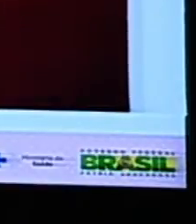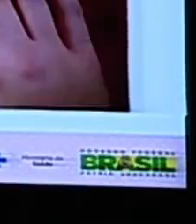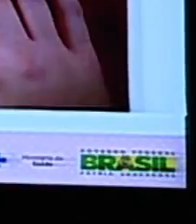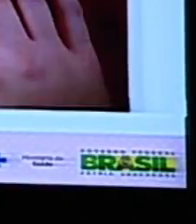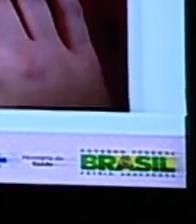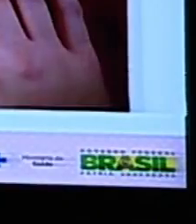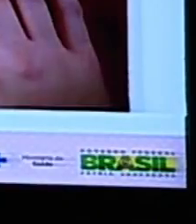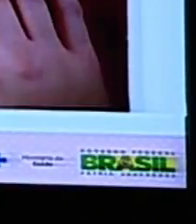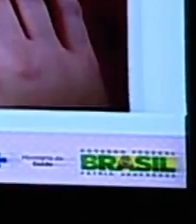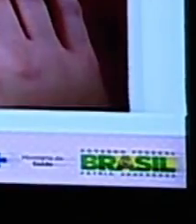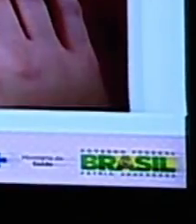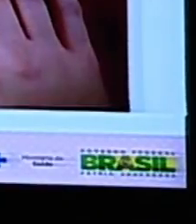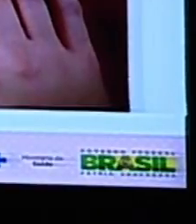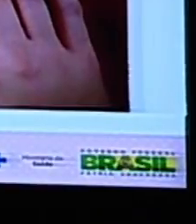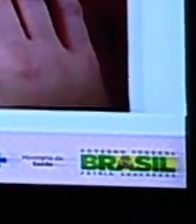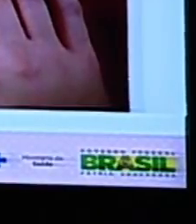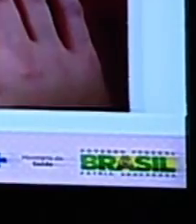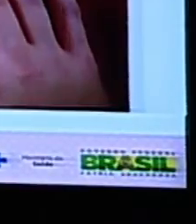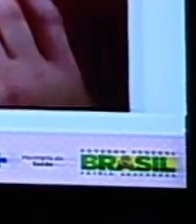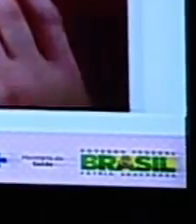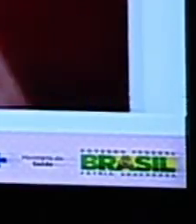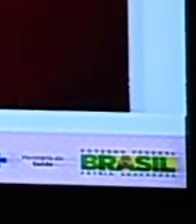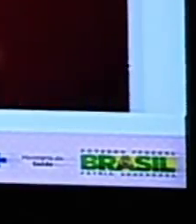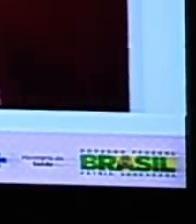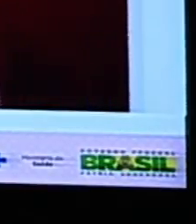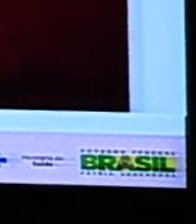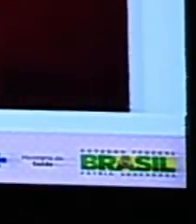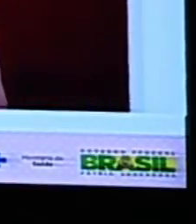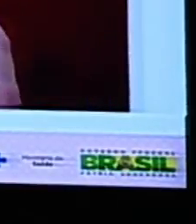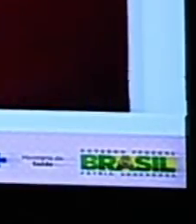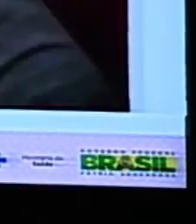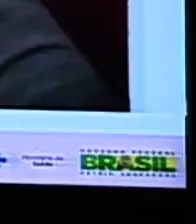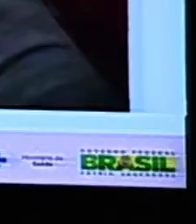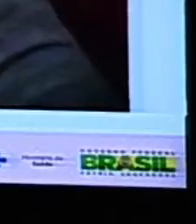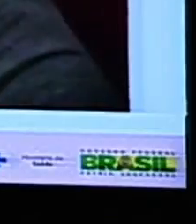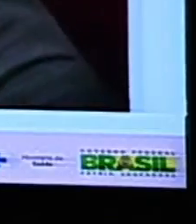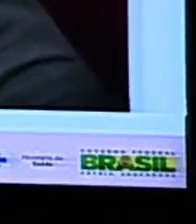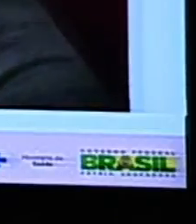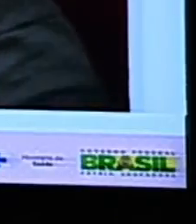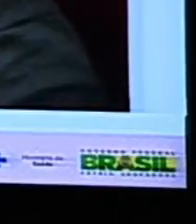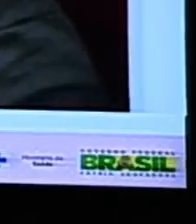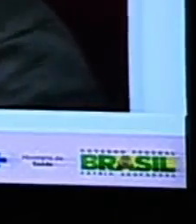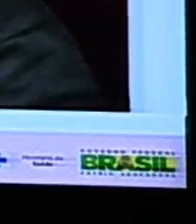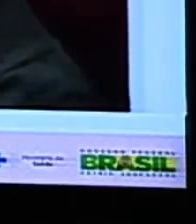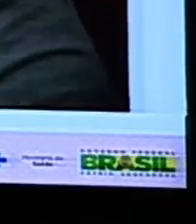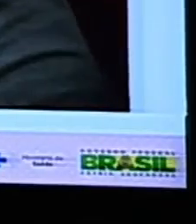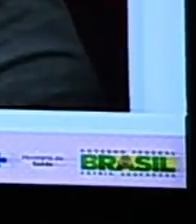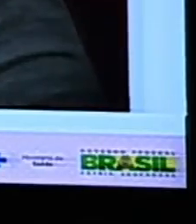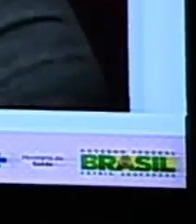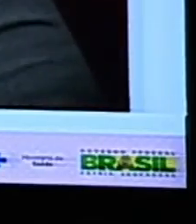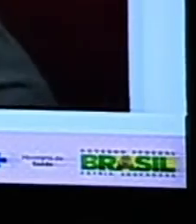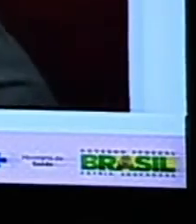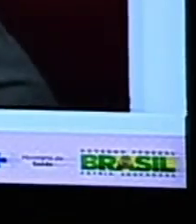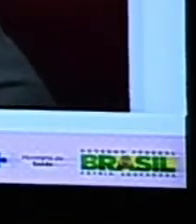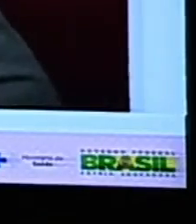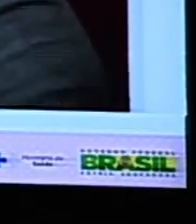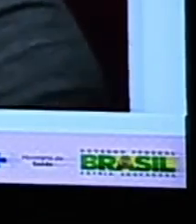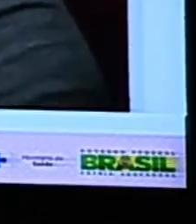Foi quando descobri que, antes de tudo, eu ainda tinha um grande desafio pela frente. Eu precisava